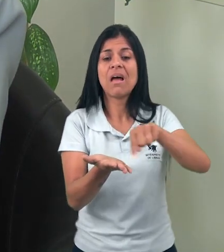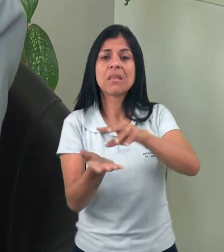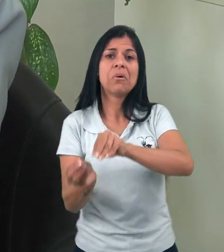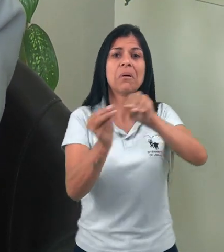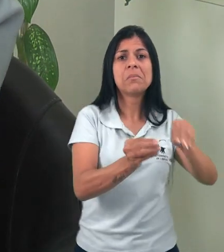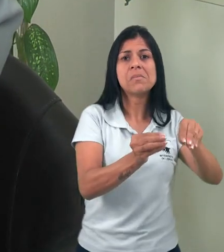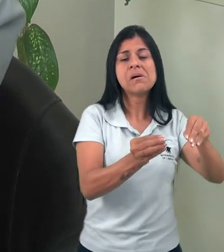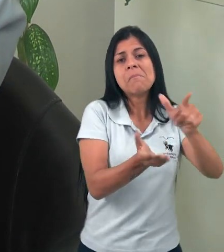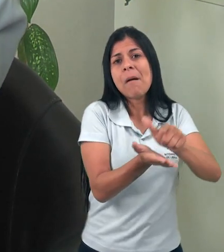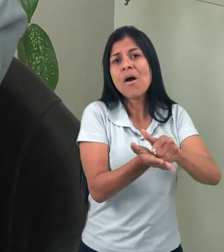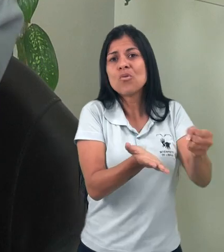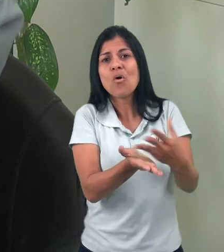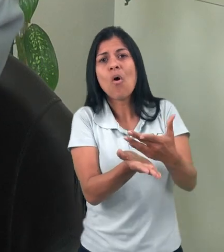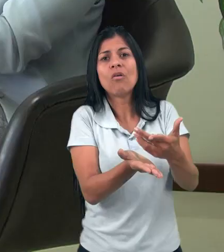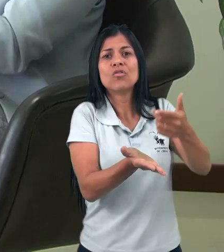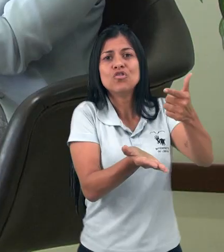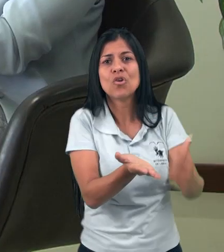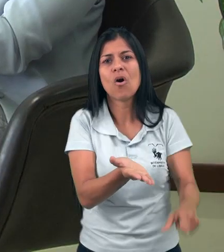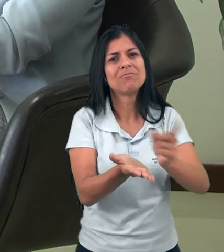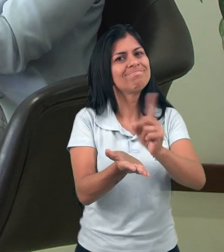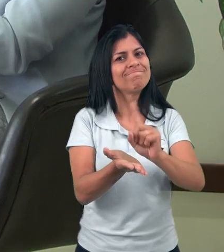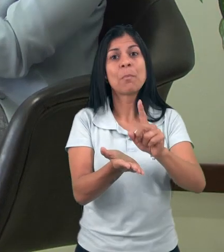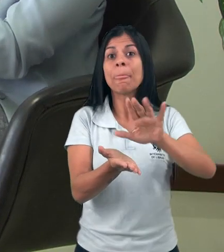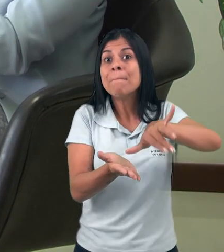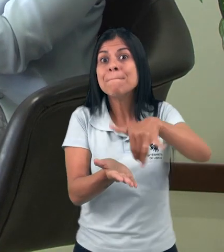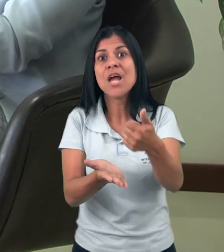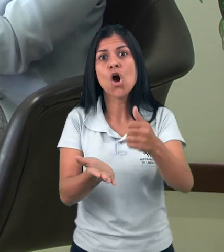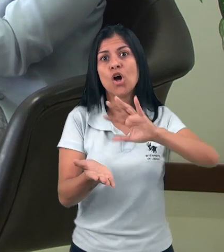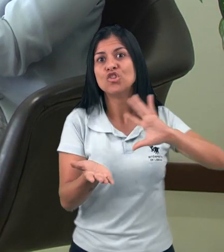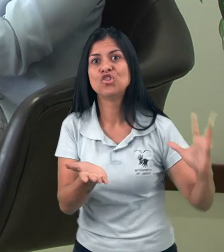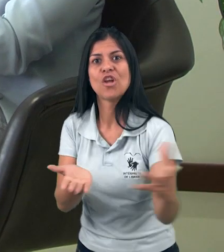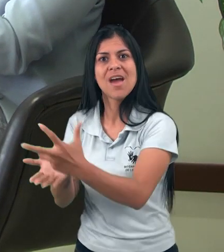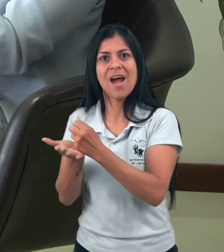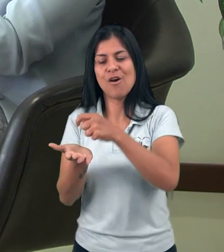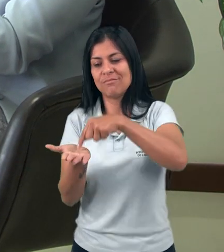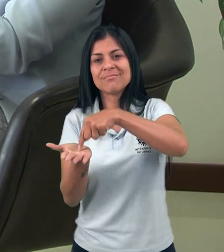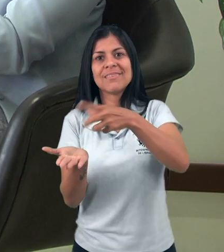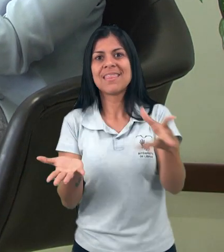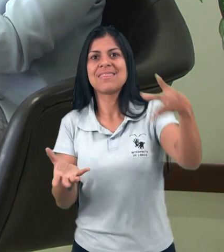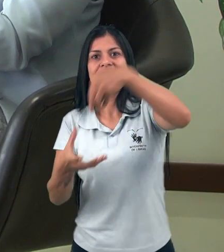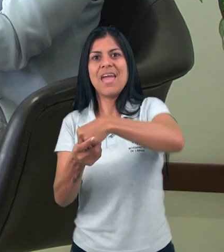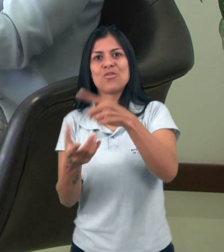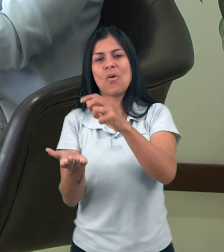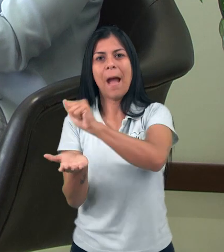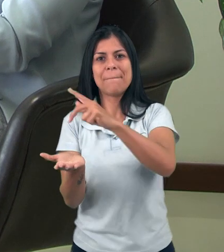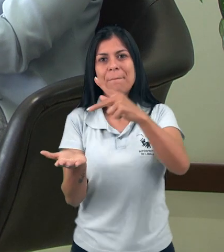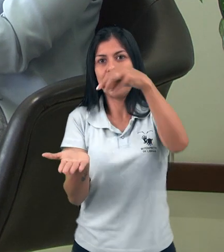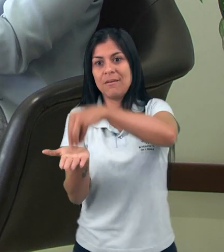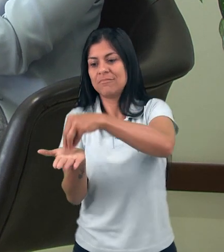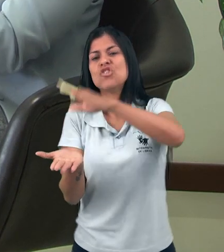cartão SUS. Então, independente de onde ele for atendido, em qualquer município, eu sei que ele foi atendido. Ele não é contado como um paciente